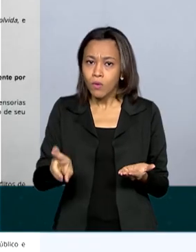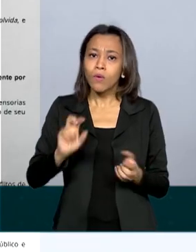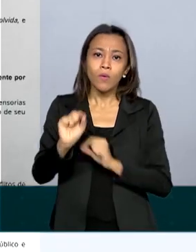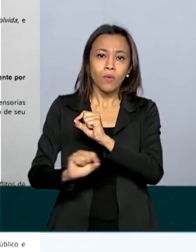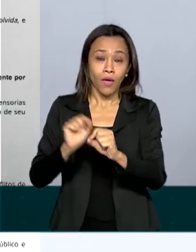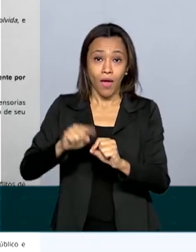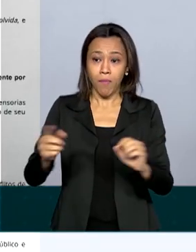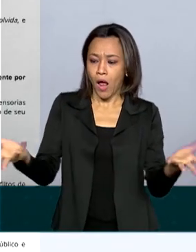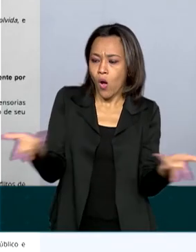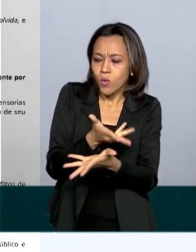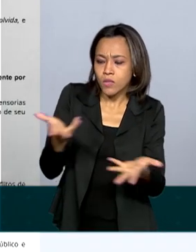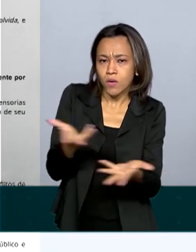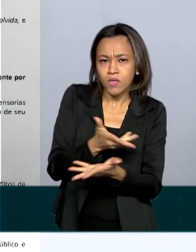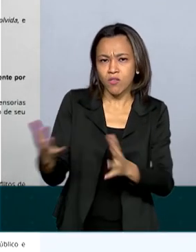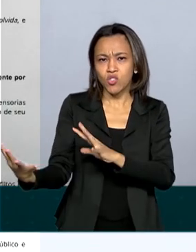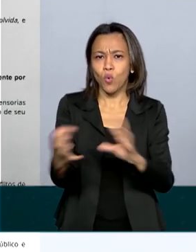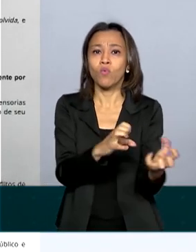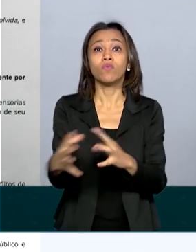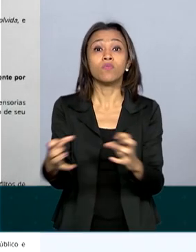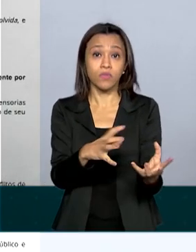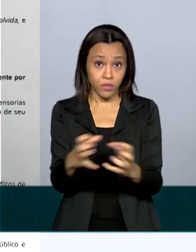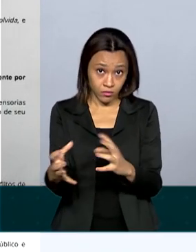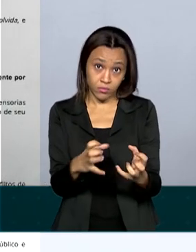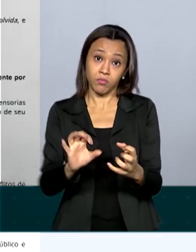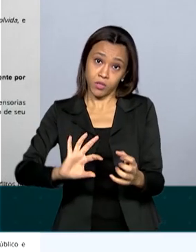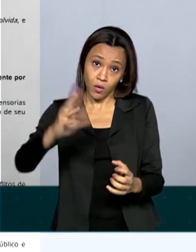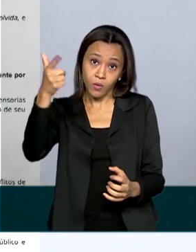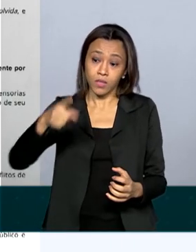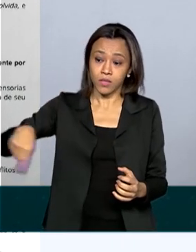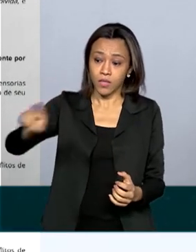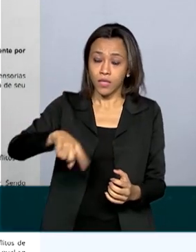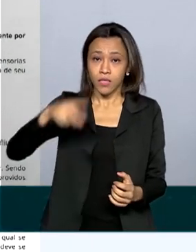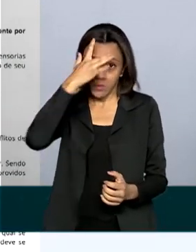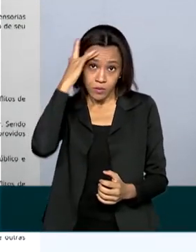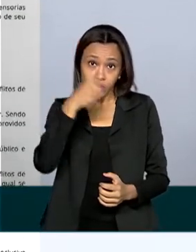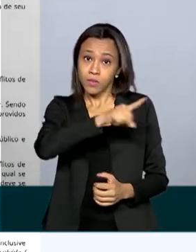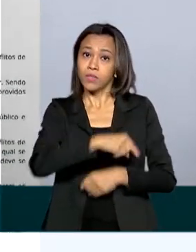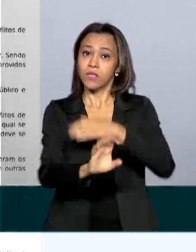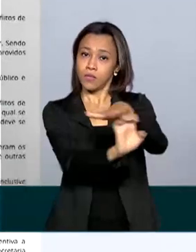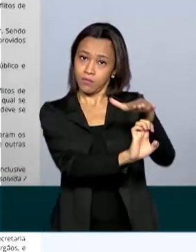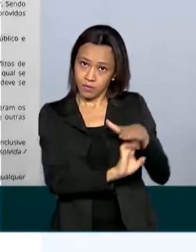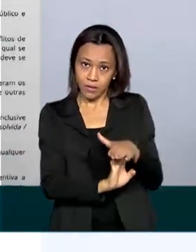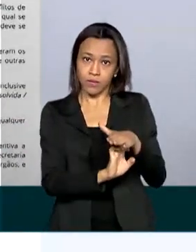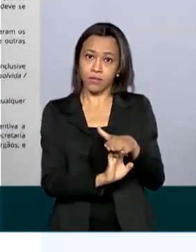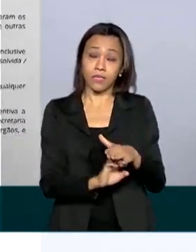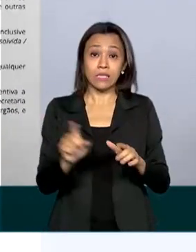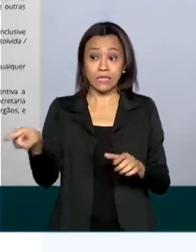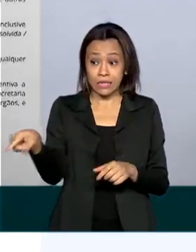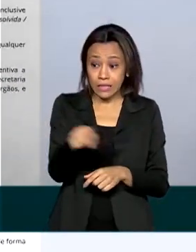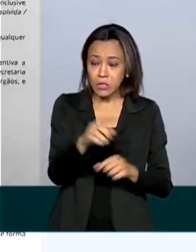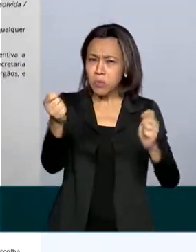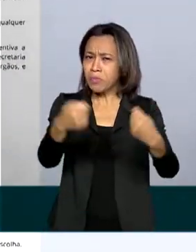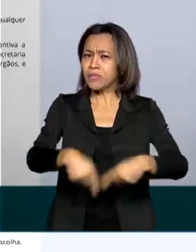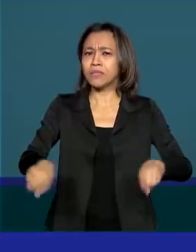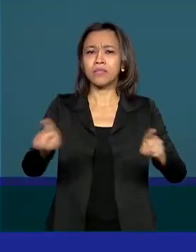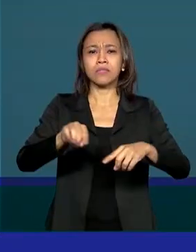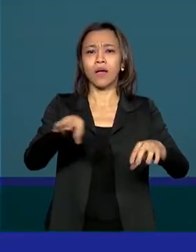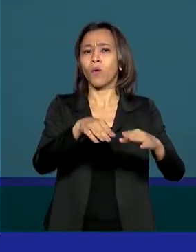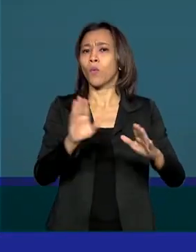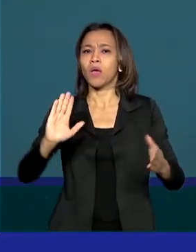conciliação e a mediação de conflitos nas relações de consumo, sem que as partes precisem